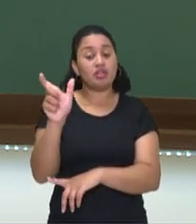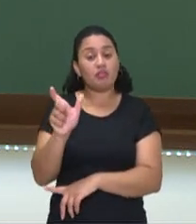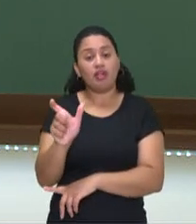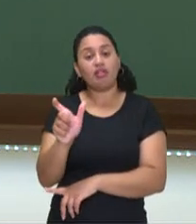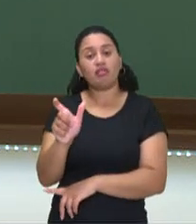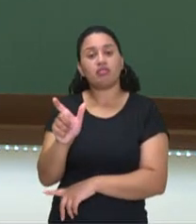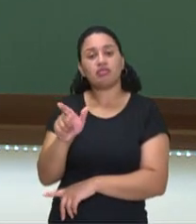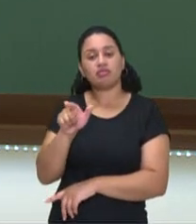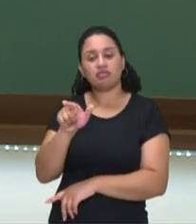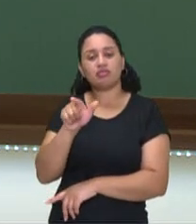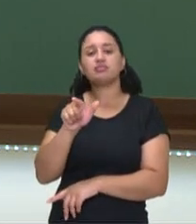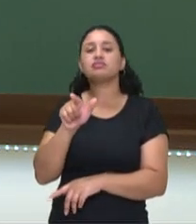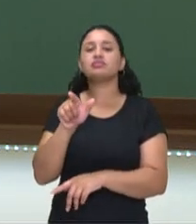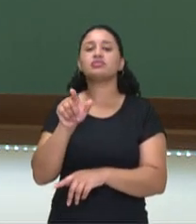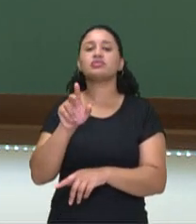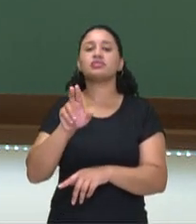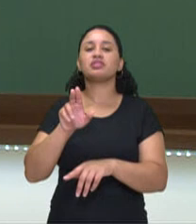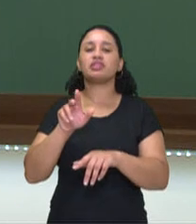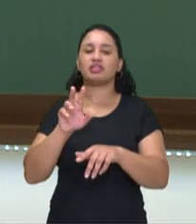lá por volta de